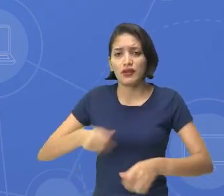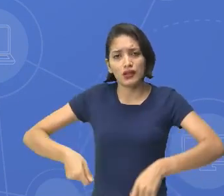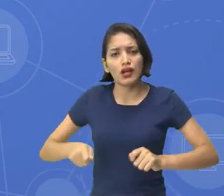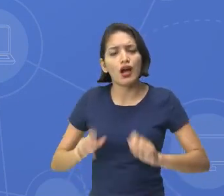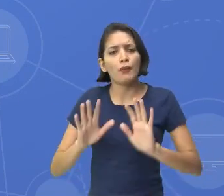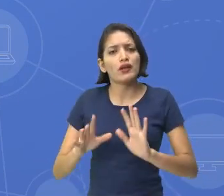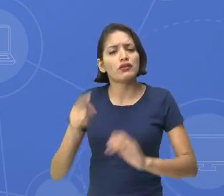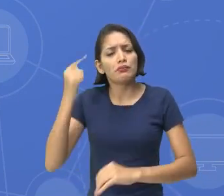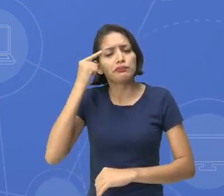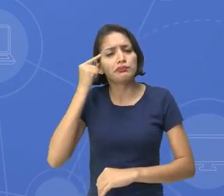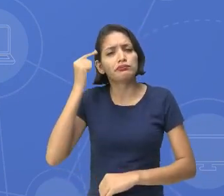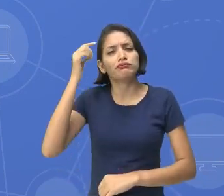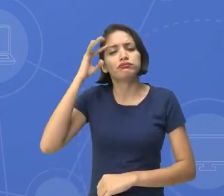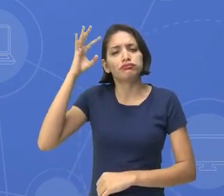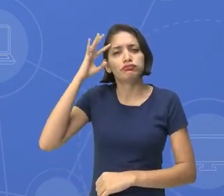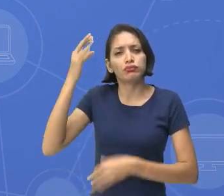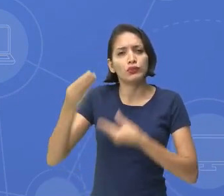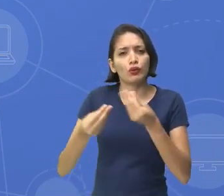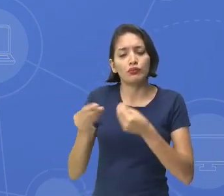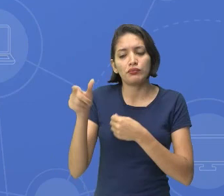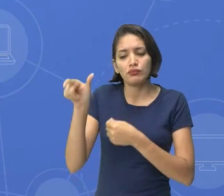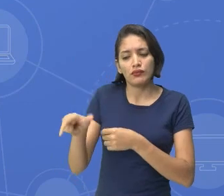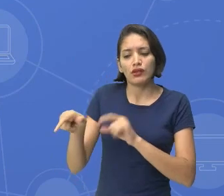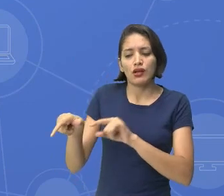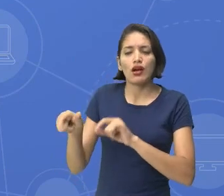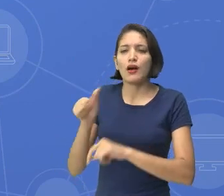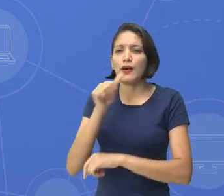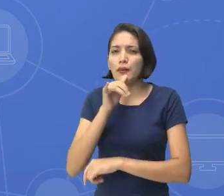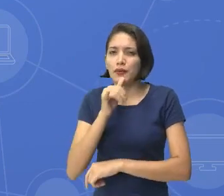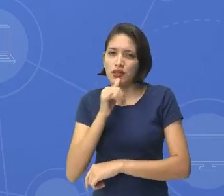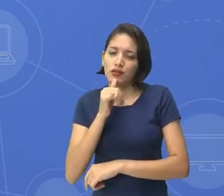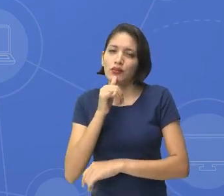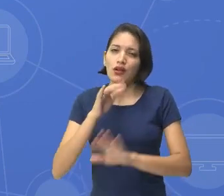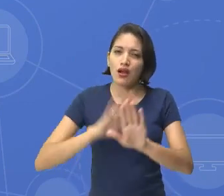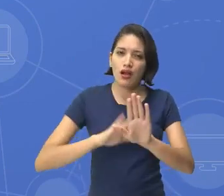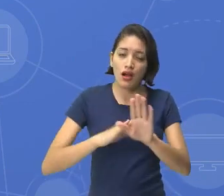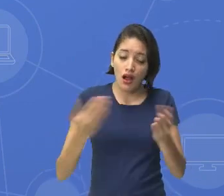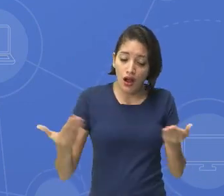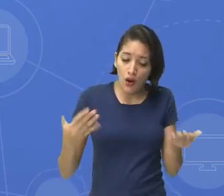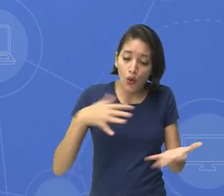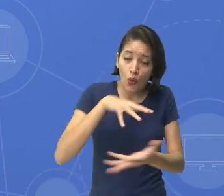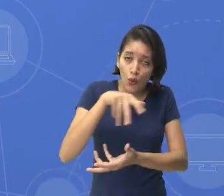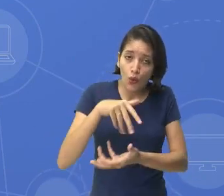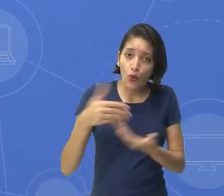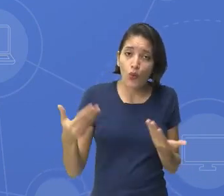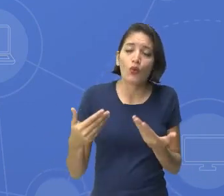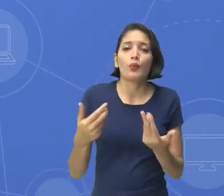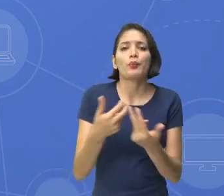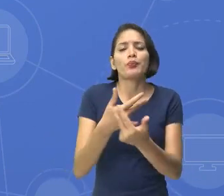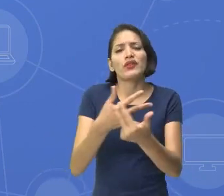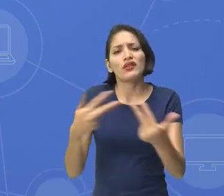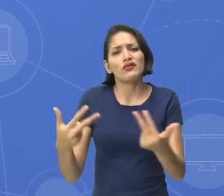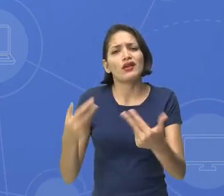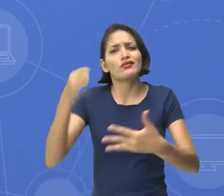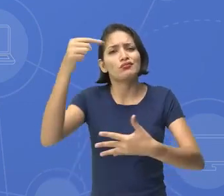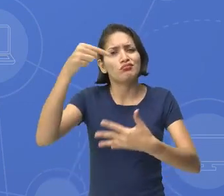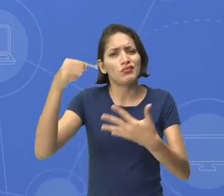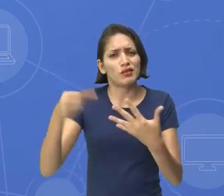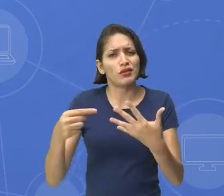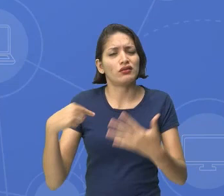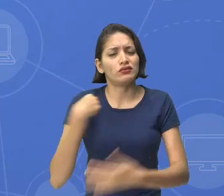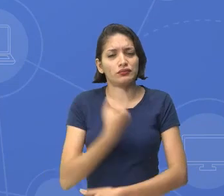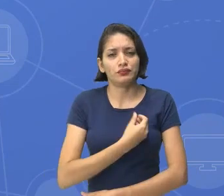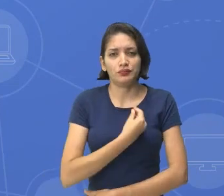gente pensar como exemplo da ideologia no mundo de hoje, em vários aspectos da